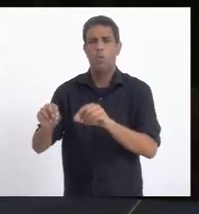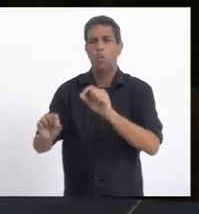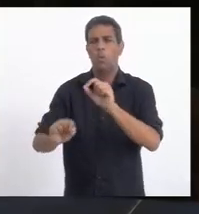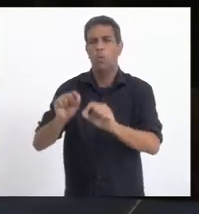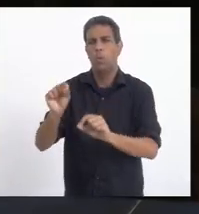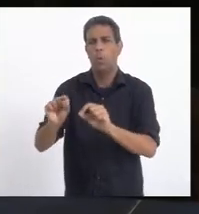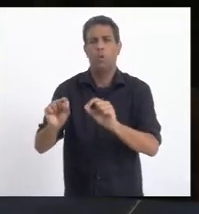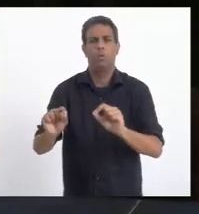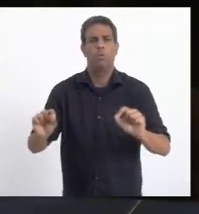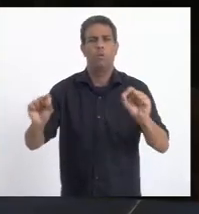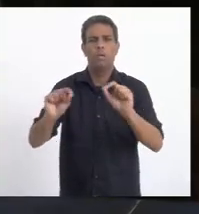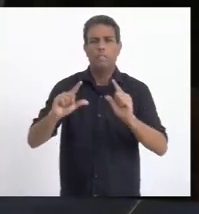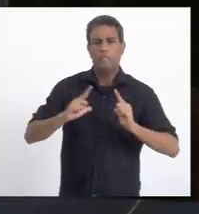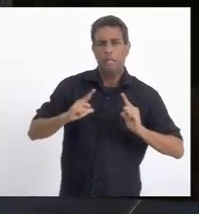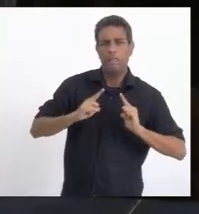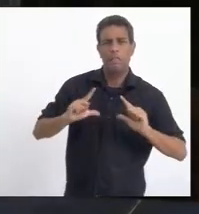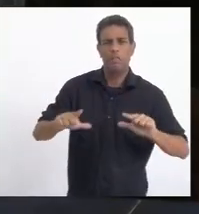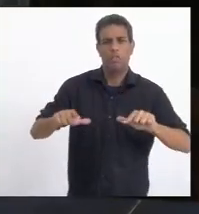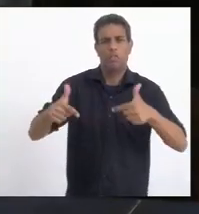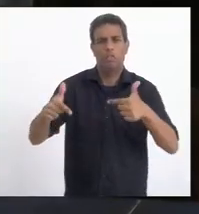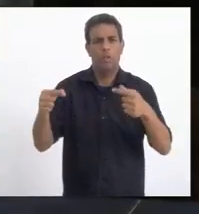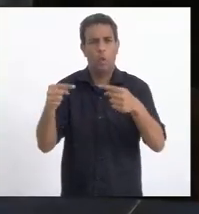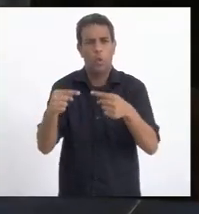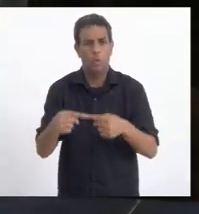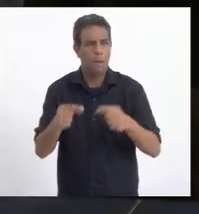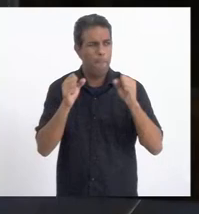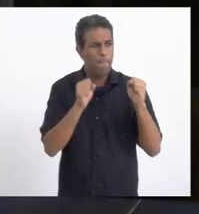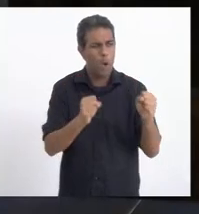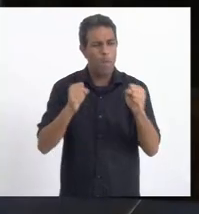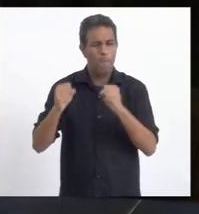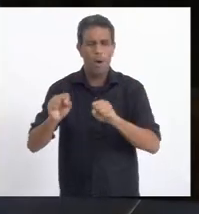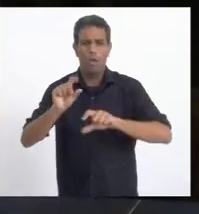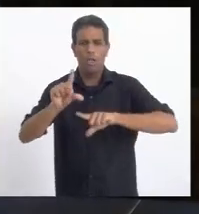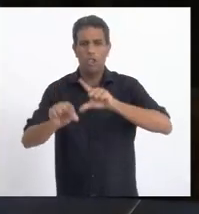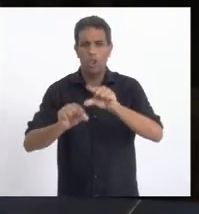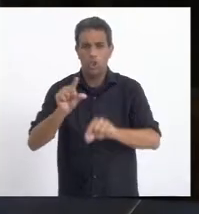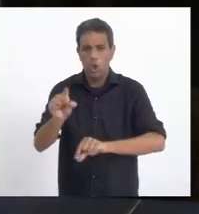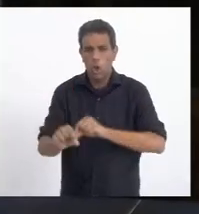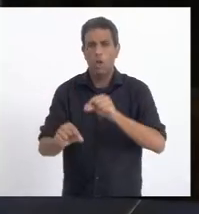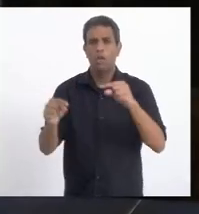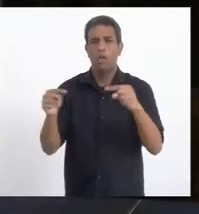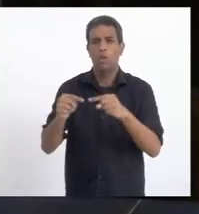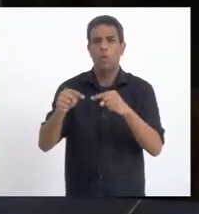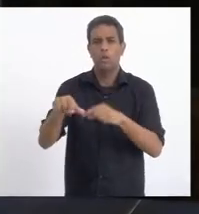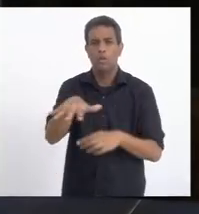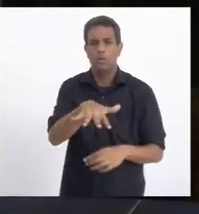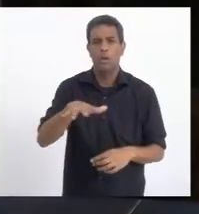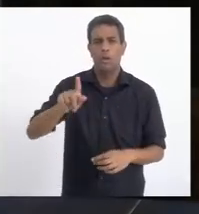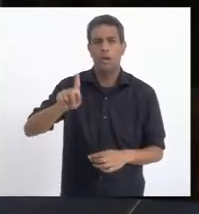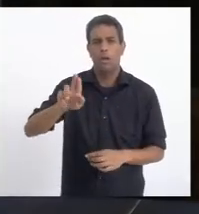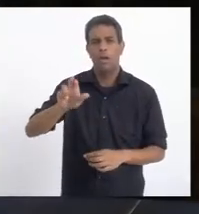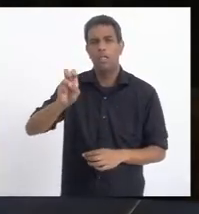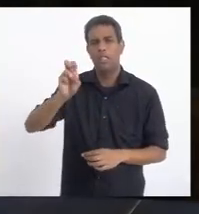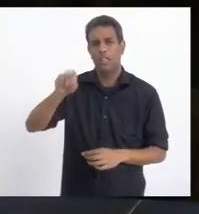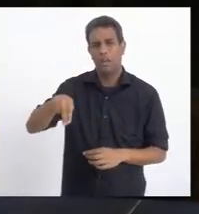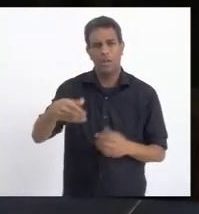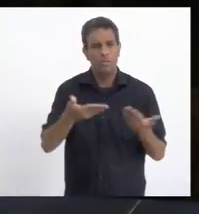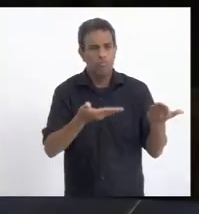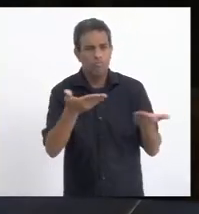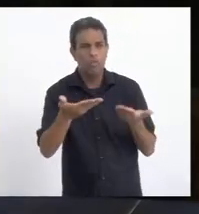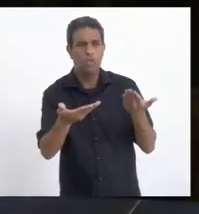na da de quem está na inatividade da possibilidade de opção para Grand que foi uma grande dúvida